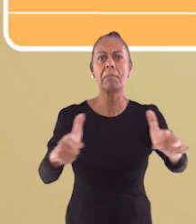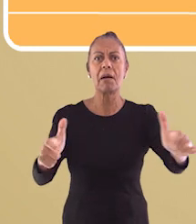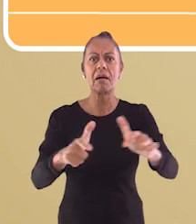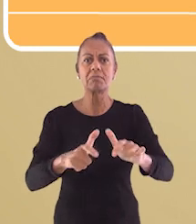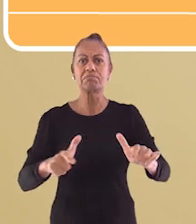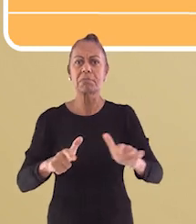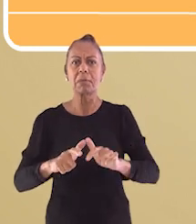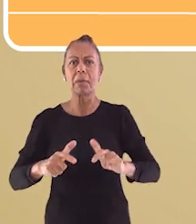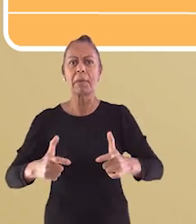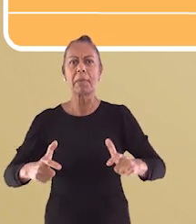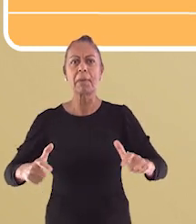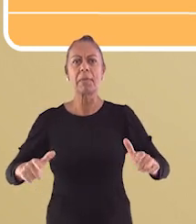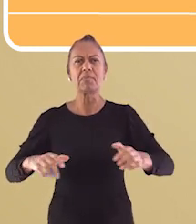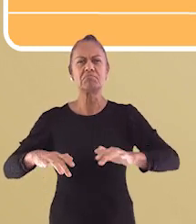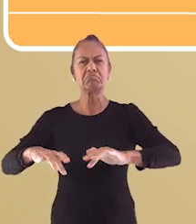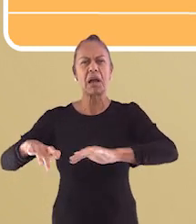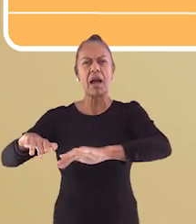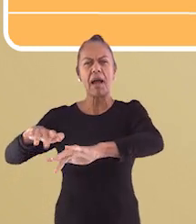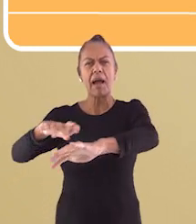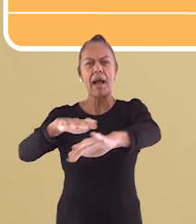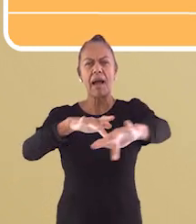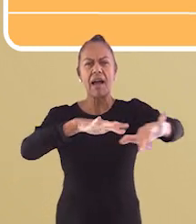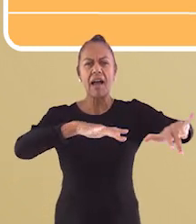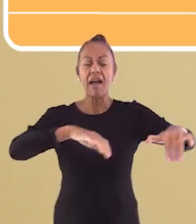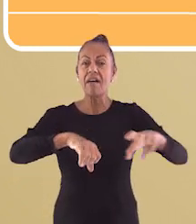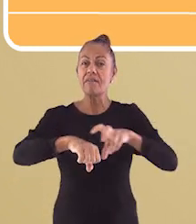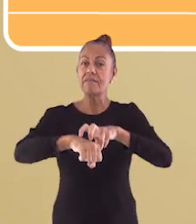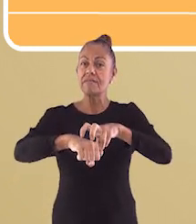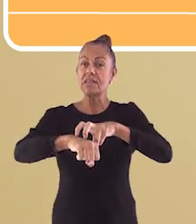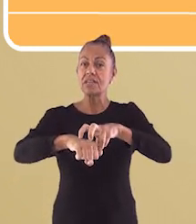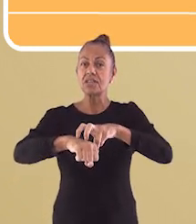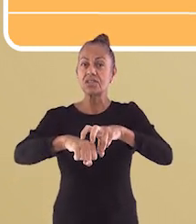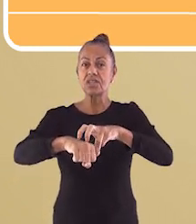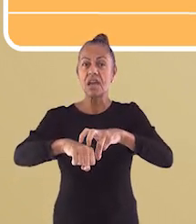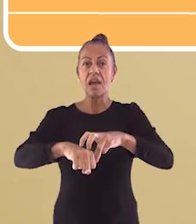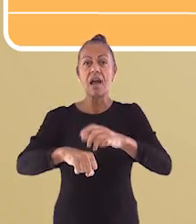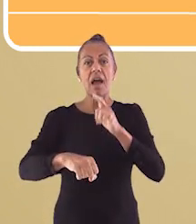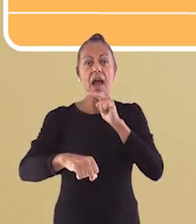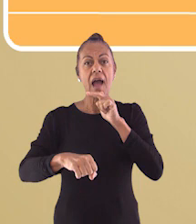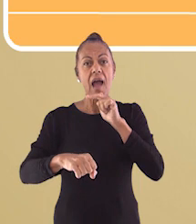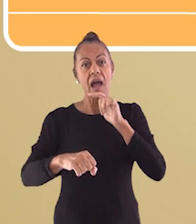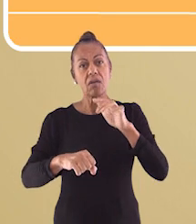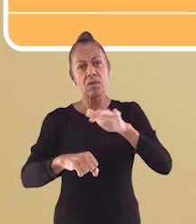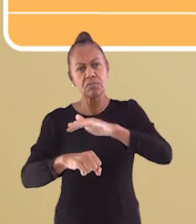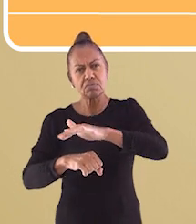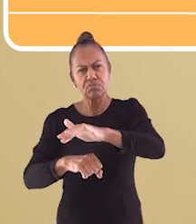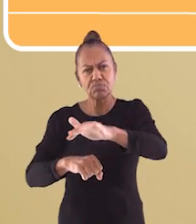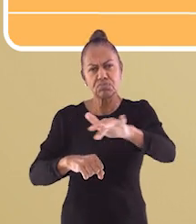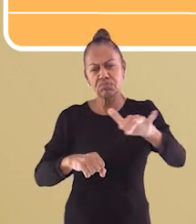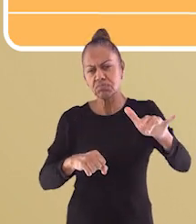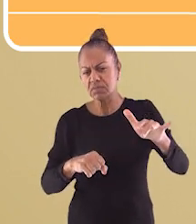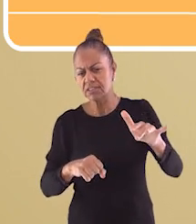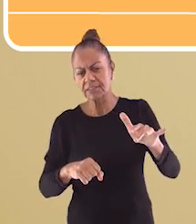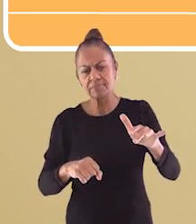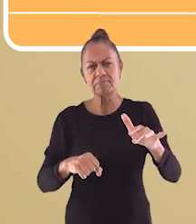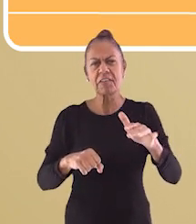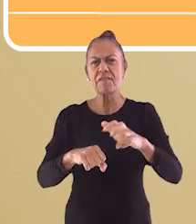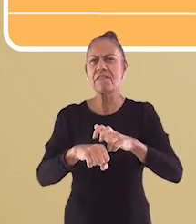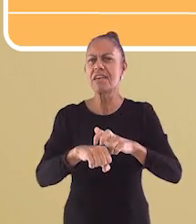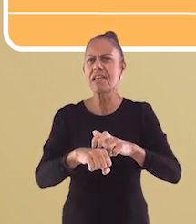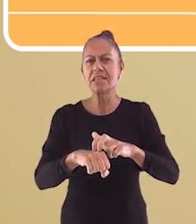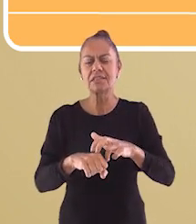e cobrindo a superfície da água com uma camada verde, certo? Como a gente traz aqui. E o que